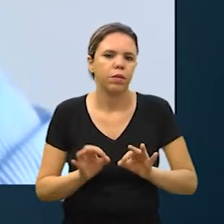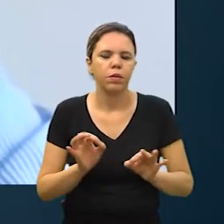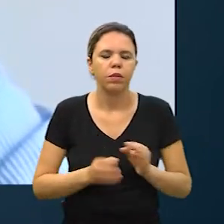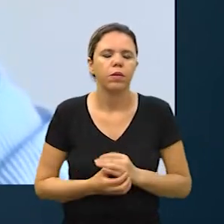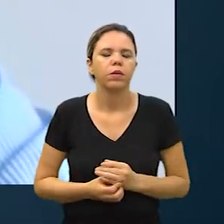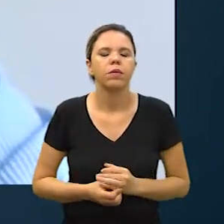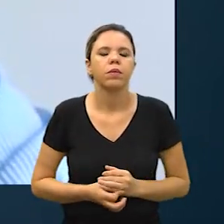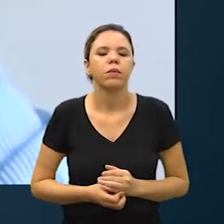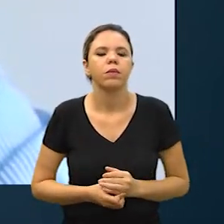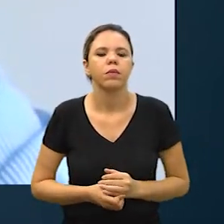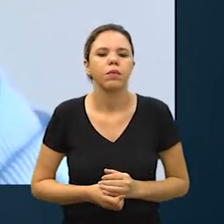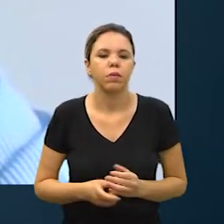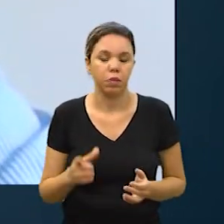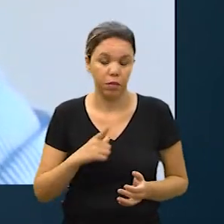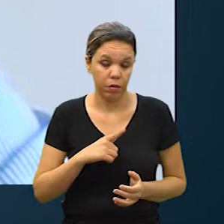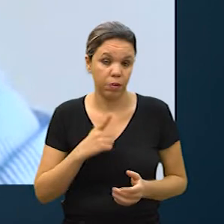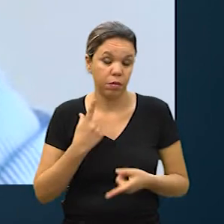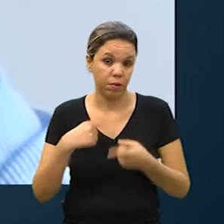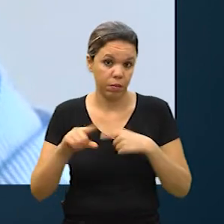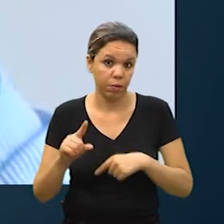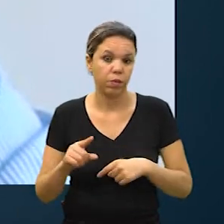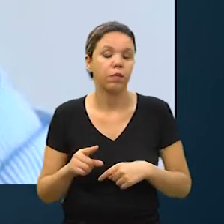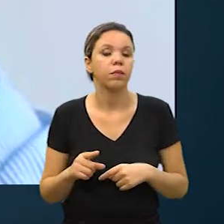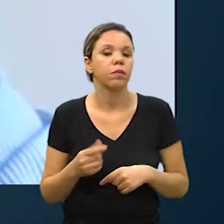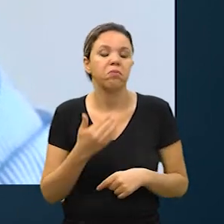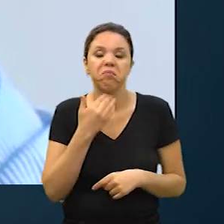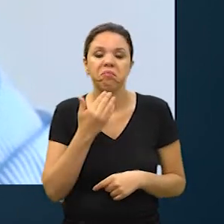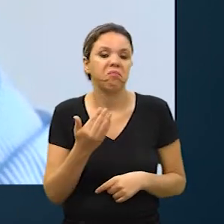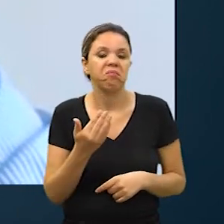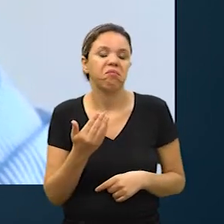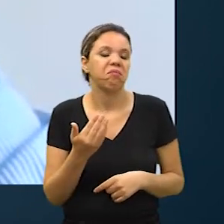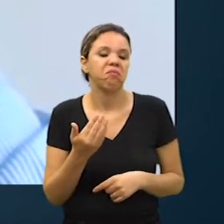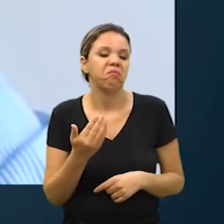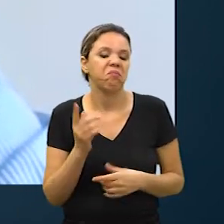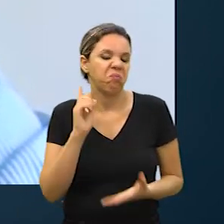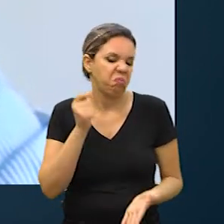ajustes para que você tenha sucesso. Não adianta nada